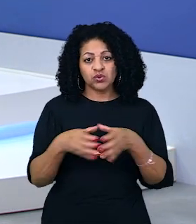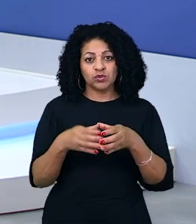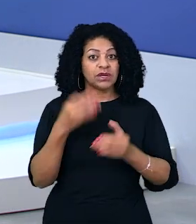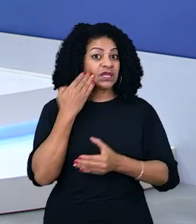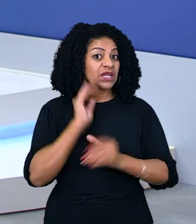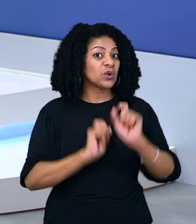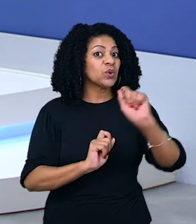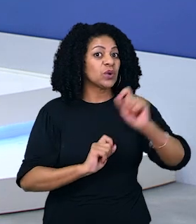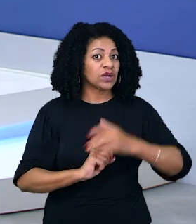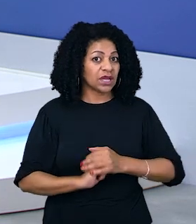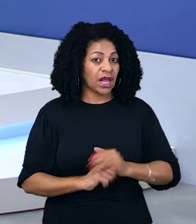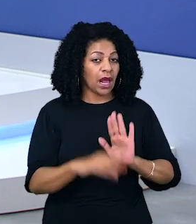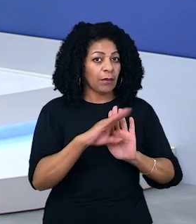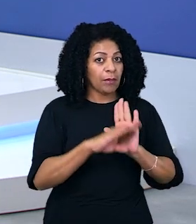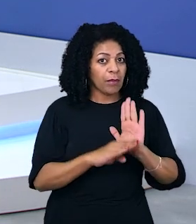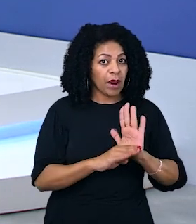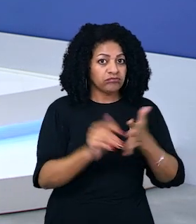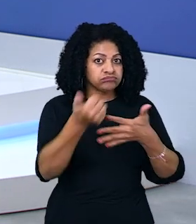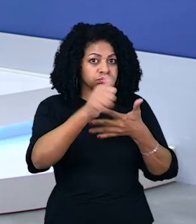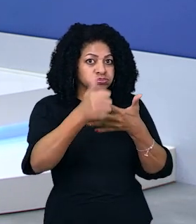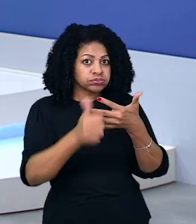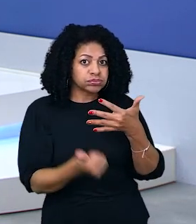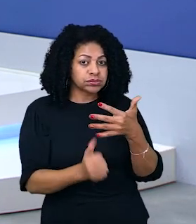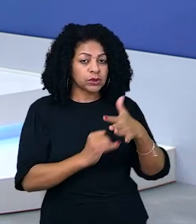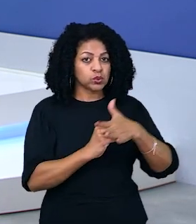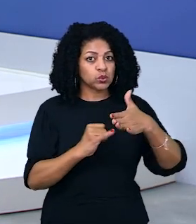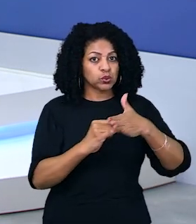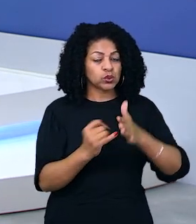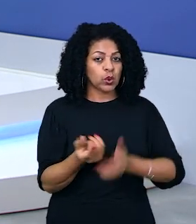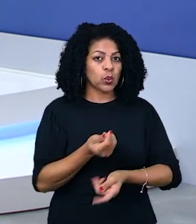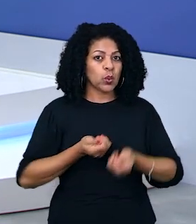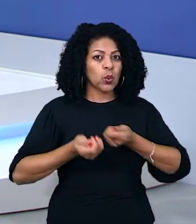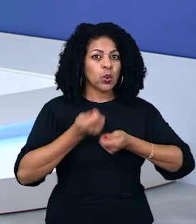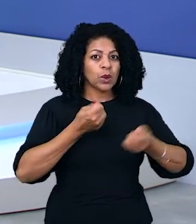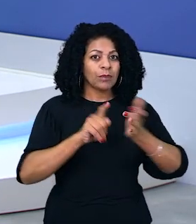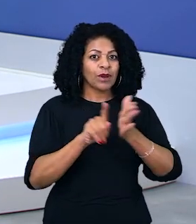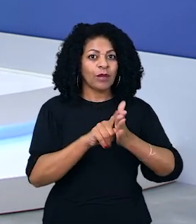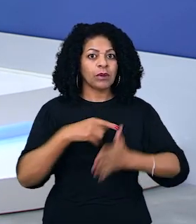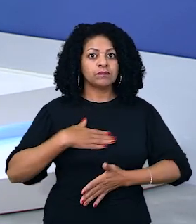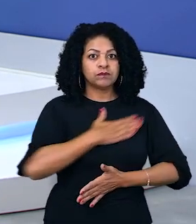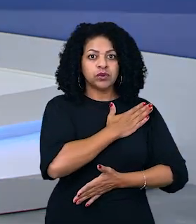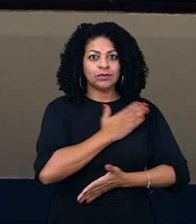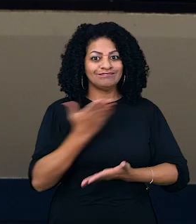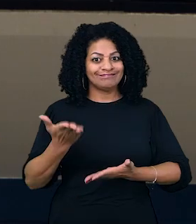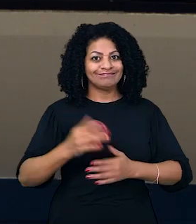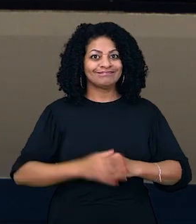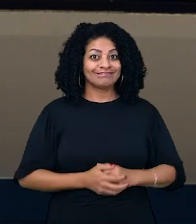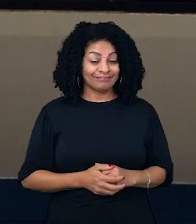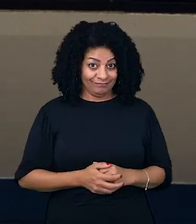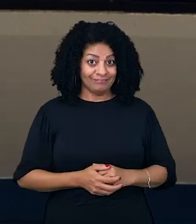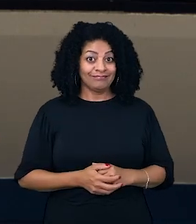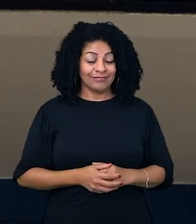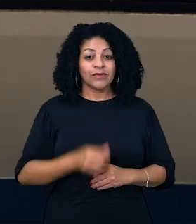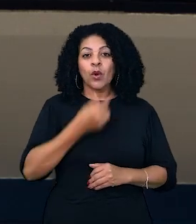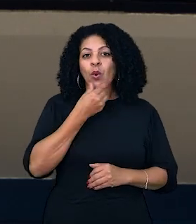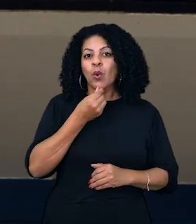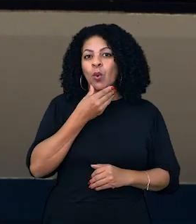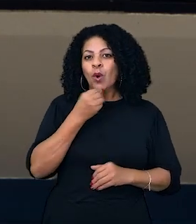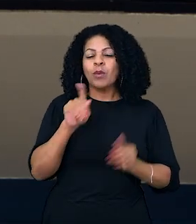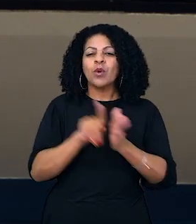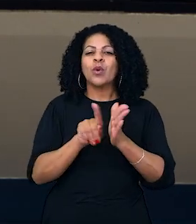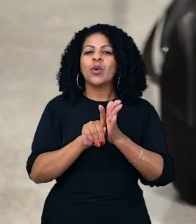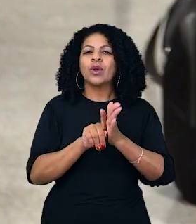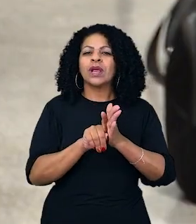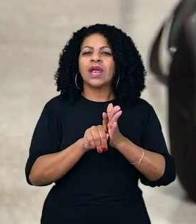turma entendeu que os critérios de avaliação usados pela instituição financeira foram discriminatórios. O bancário contou na ação